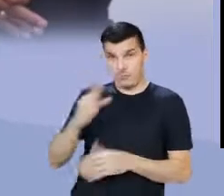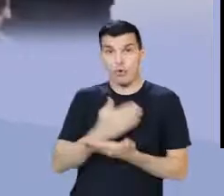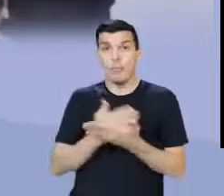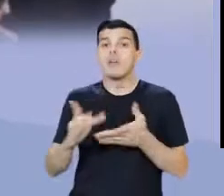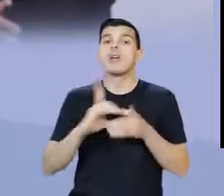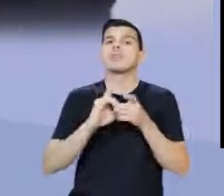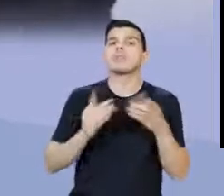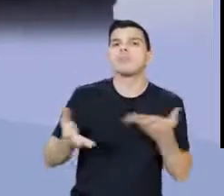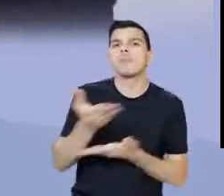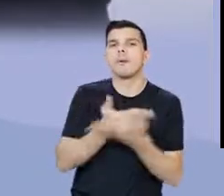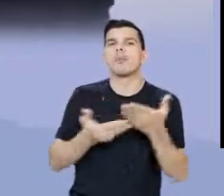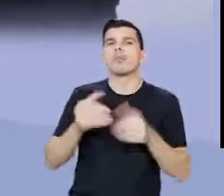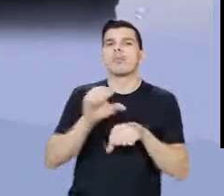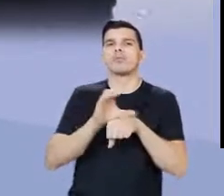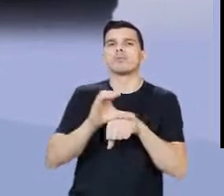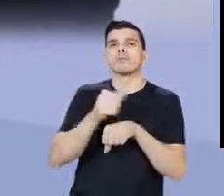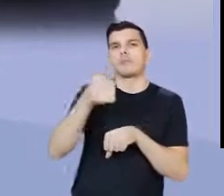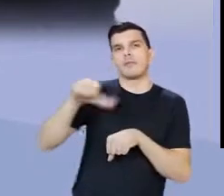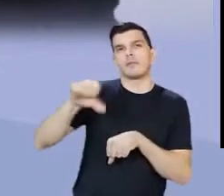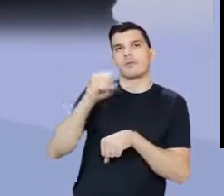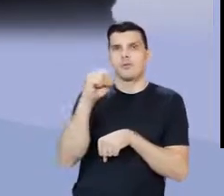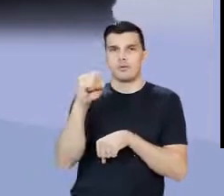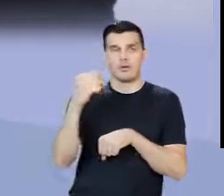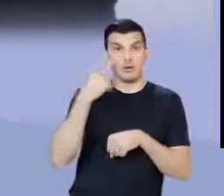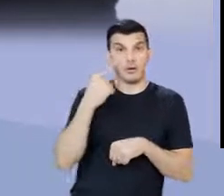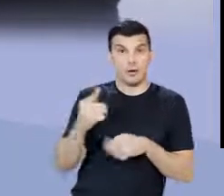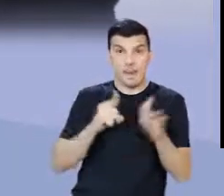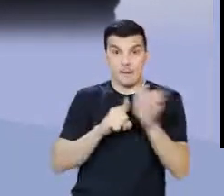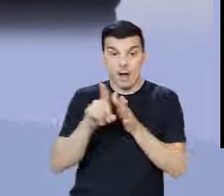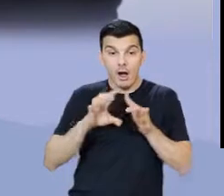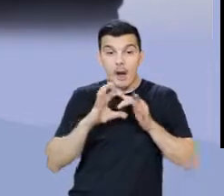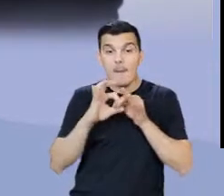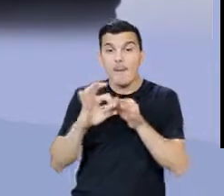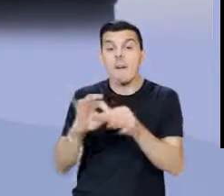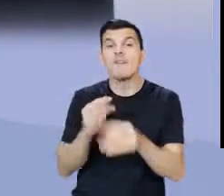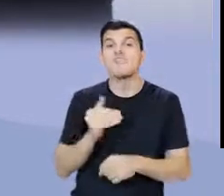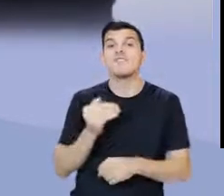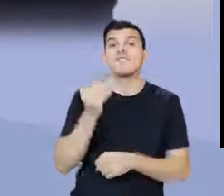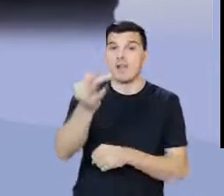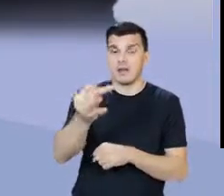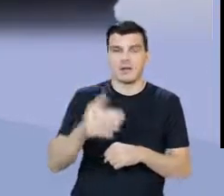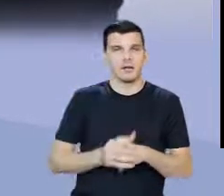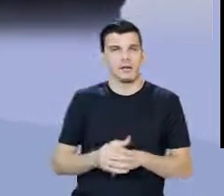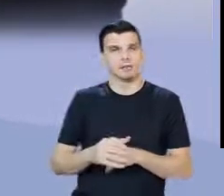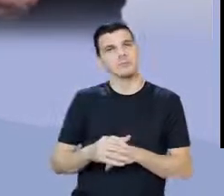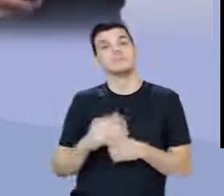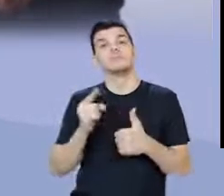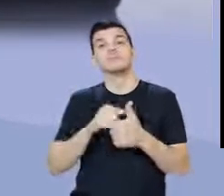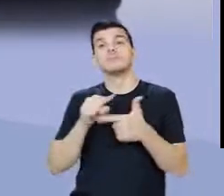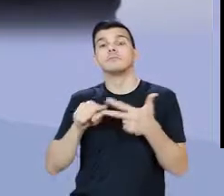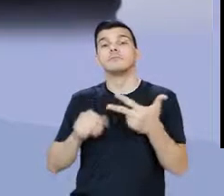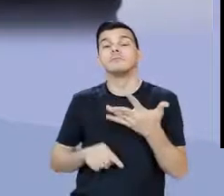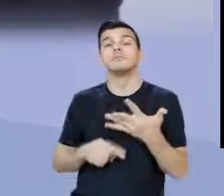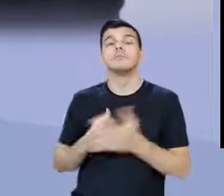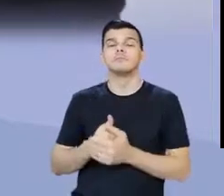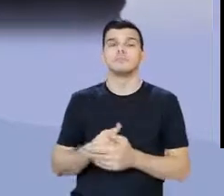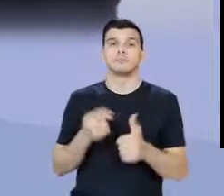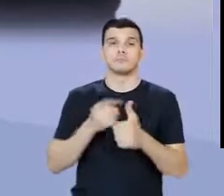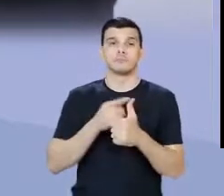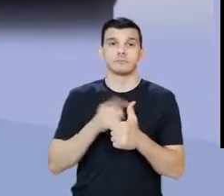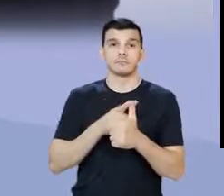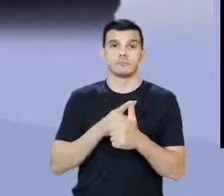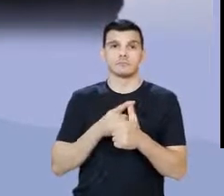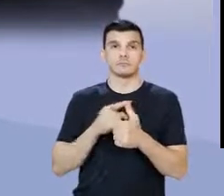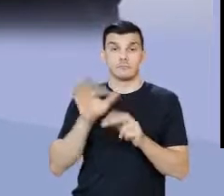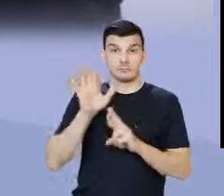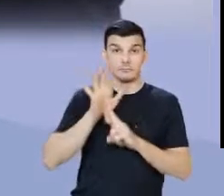início da democracia, Constituição de 88. Então, ele está perguntando das continuidades. Uma dessas continuidades consistiu